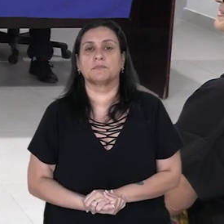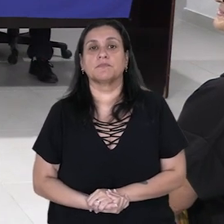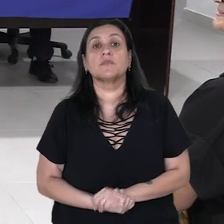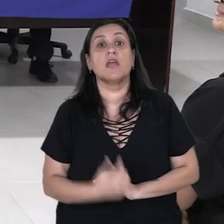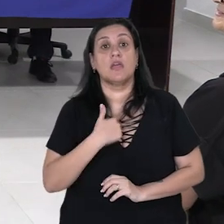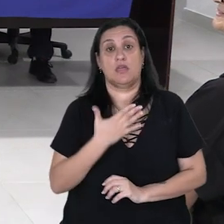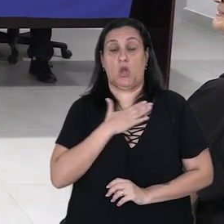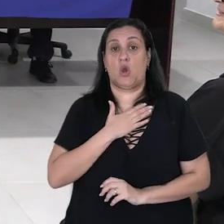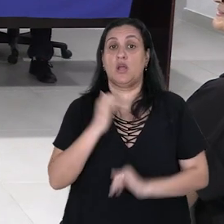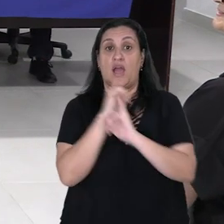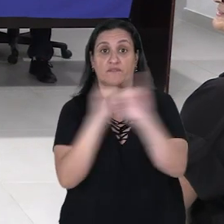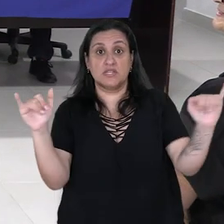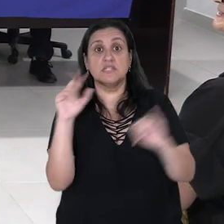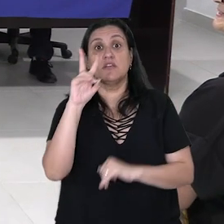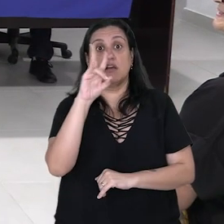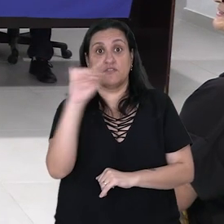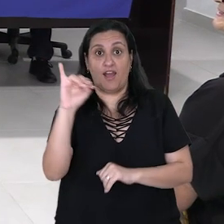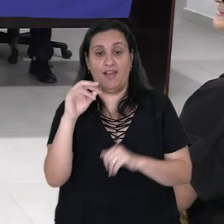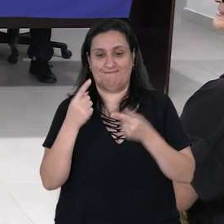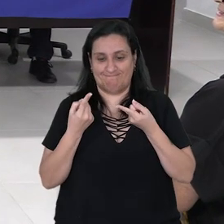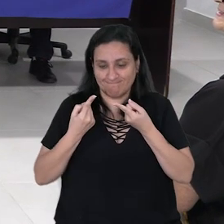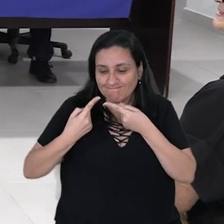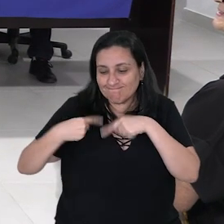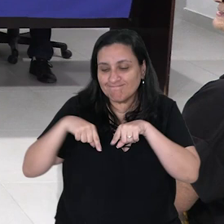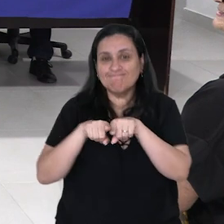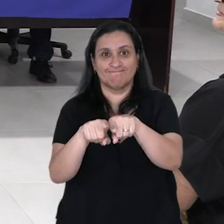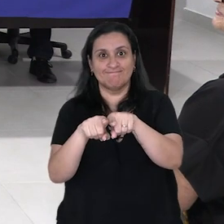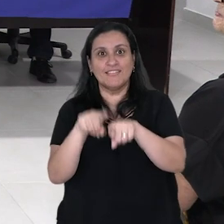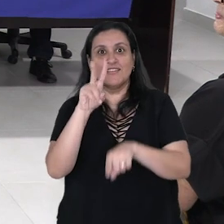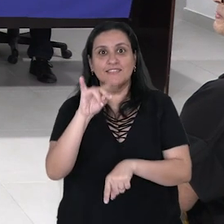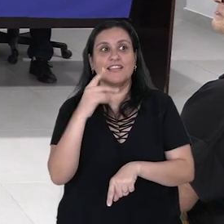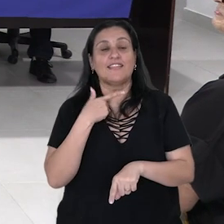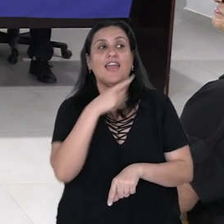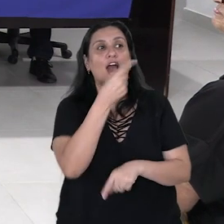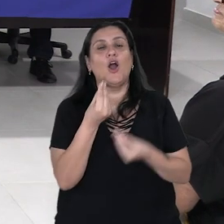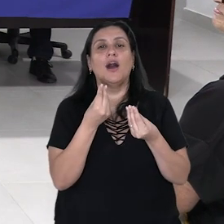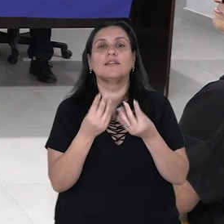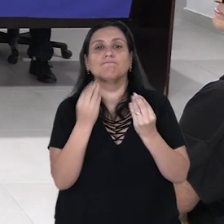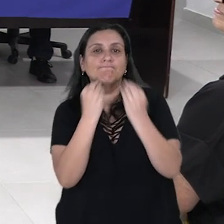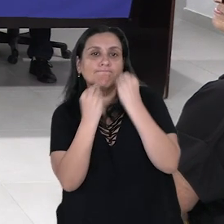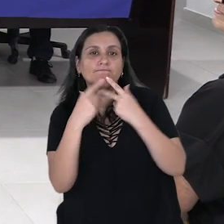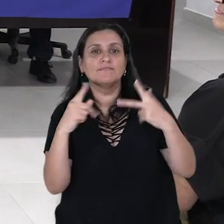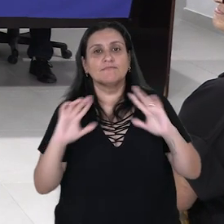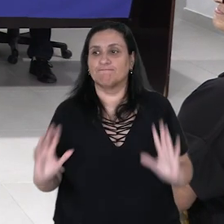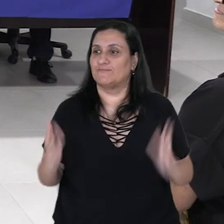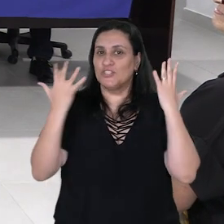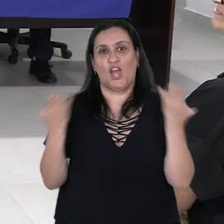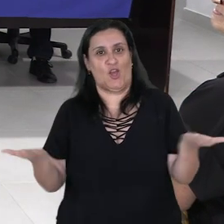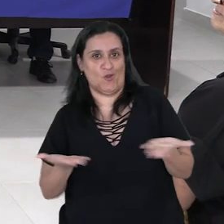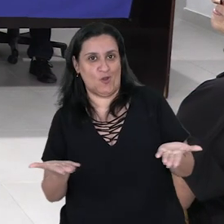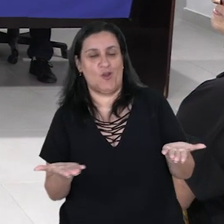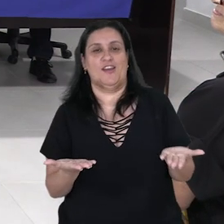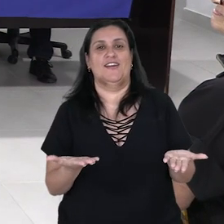E gostaria de comunicar que a gente pode estreitar mais a conversa agora, que tem um pequeno coquetel para a gente confraternizar